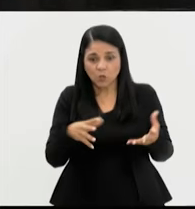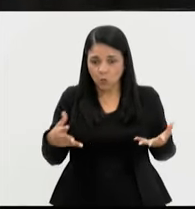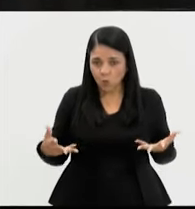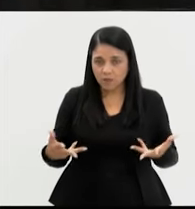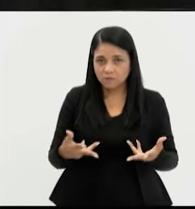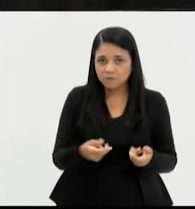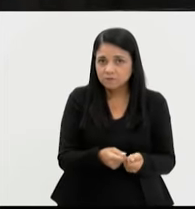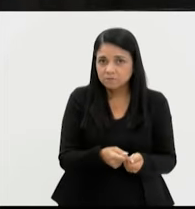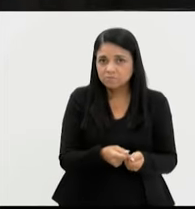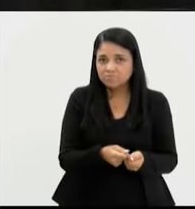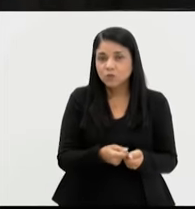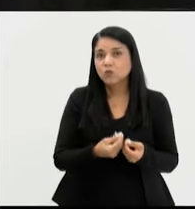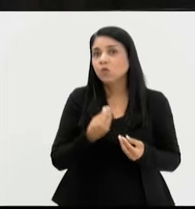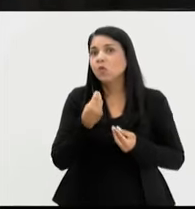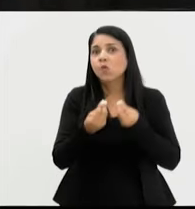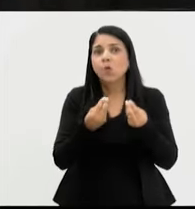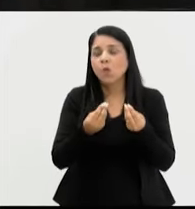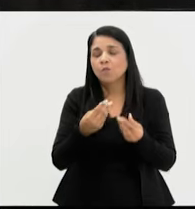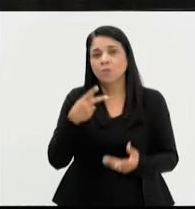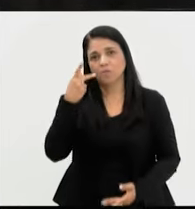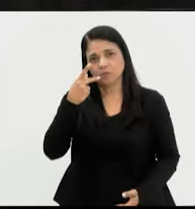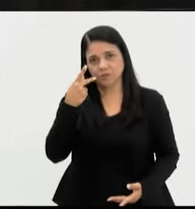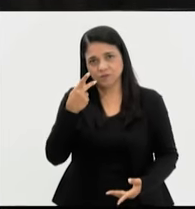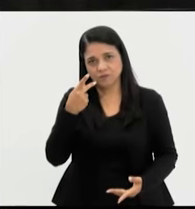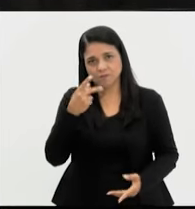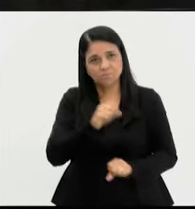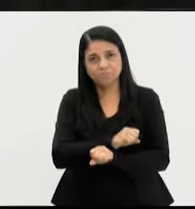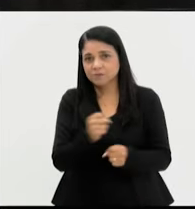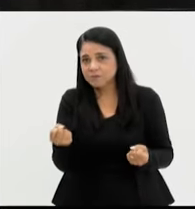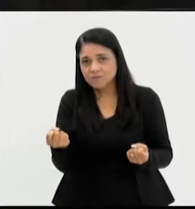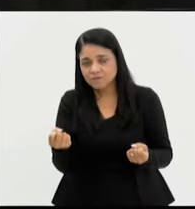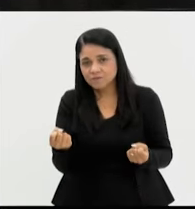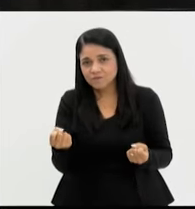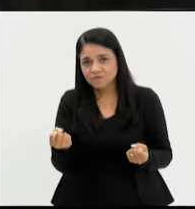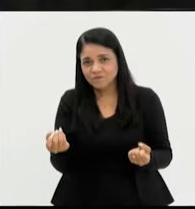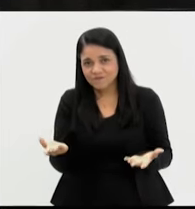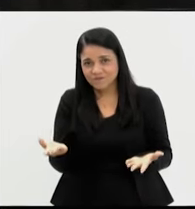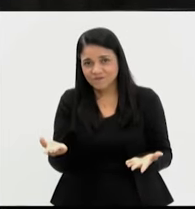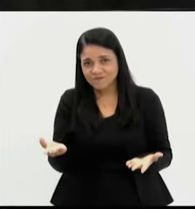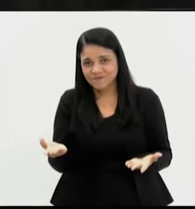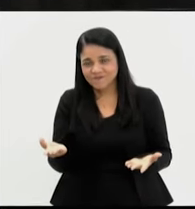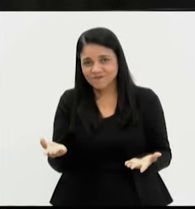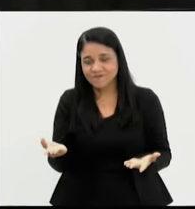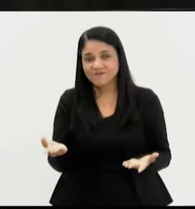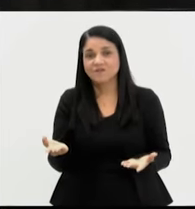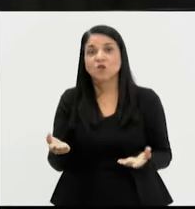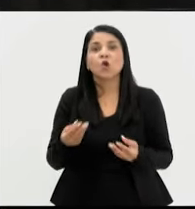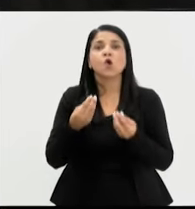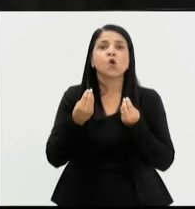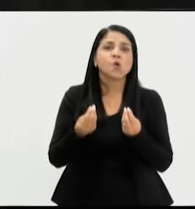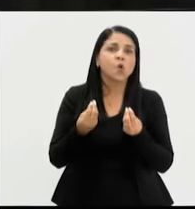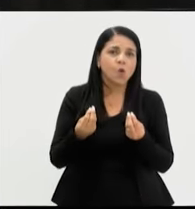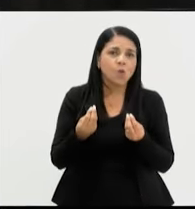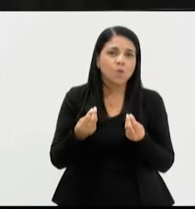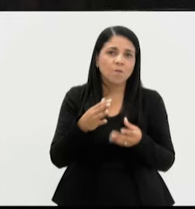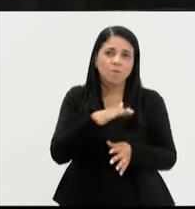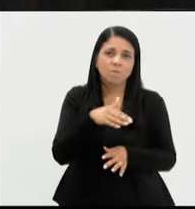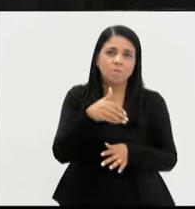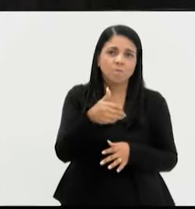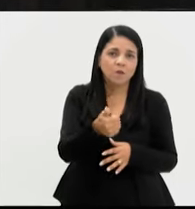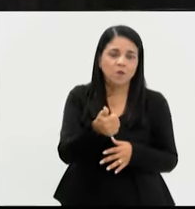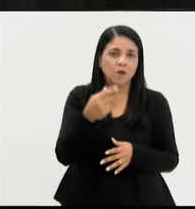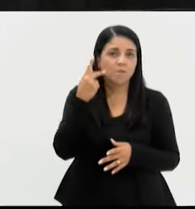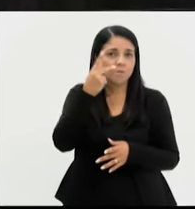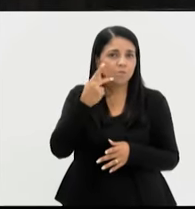qualificado não tem política pública como é que a gente pode melhorar as políticas